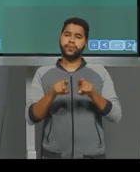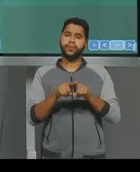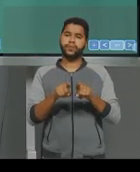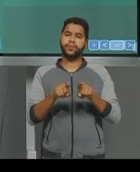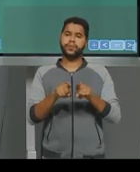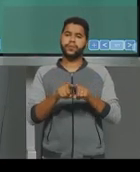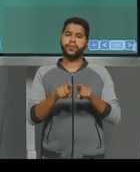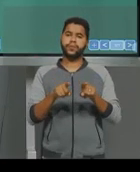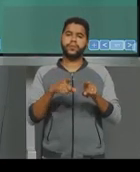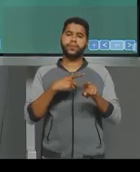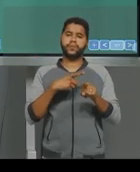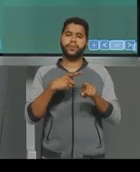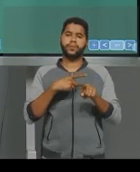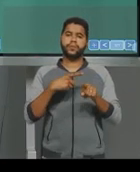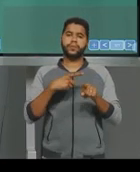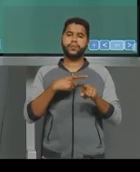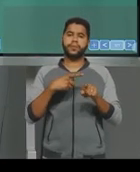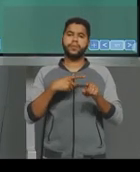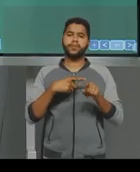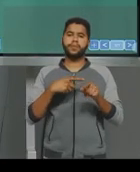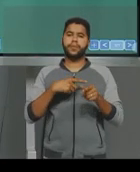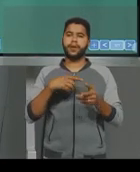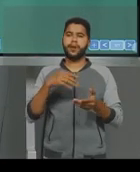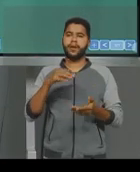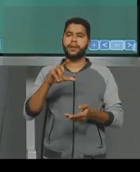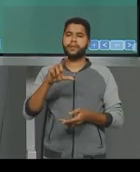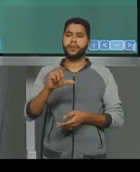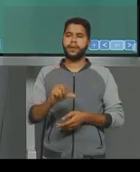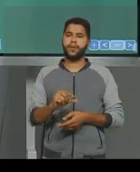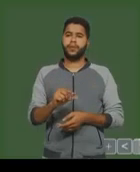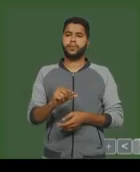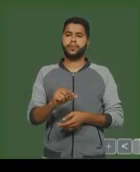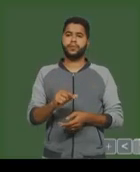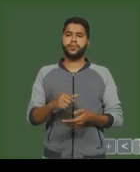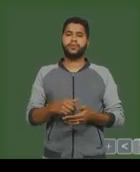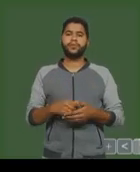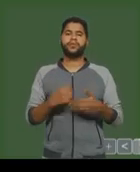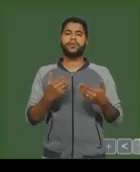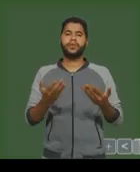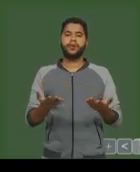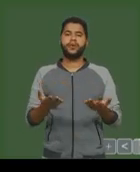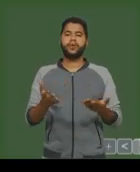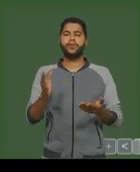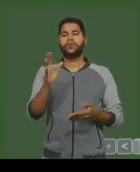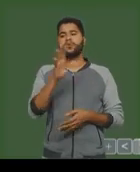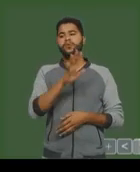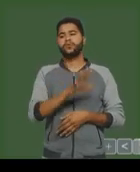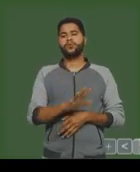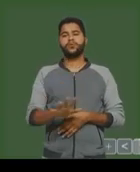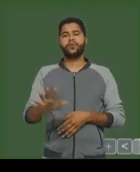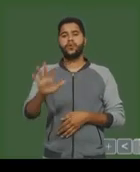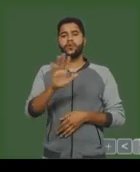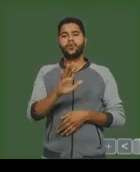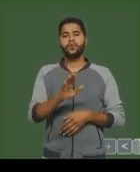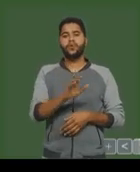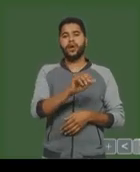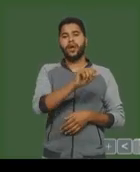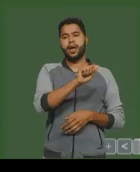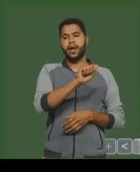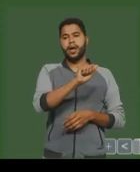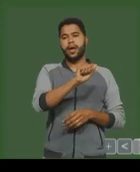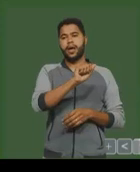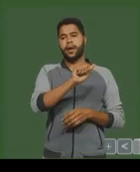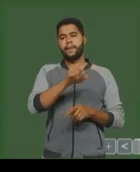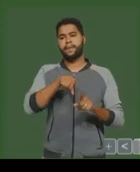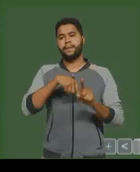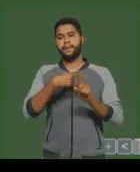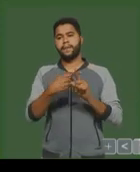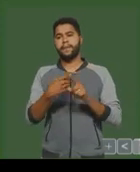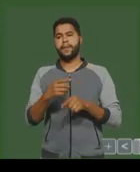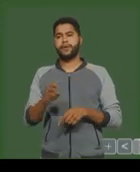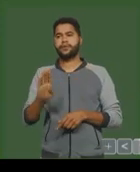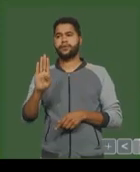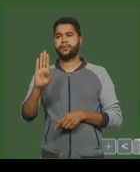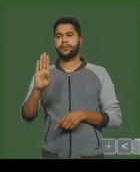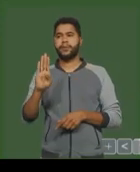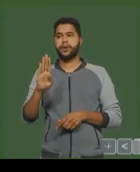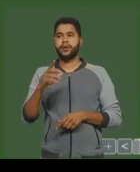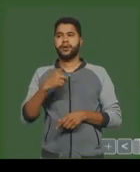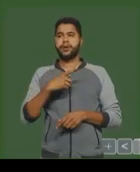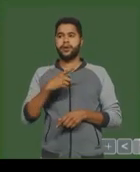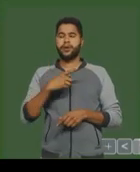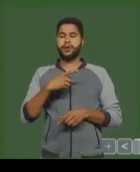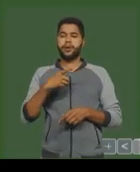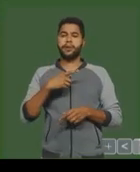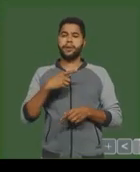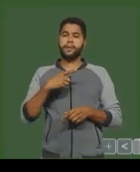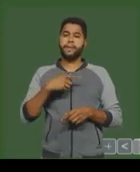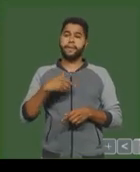maior está para a parte menor. Gabi, qual que é o todo? O todo é A mais B. A mais B, que é o todo, está para a